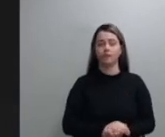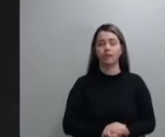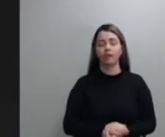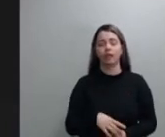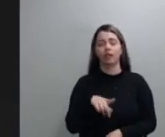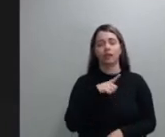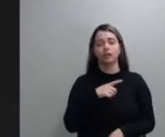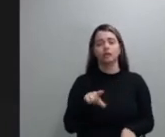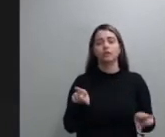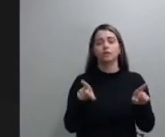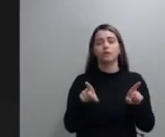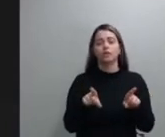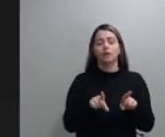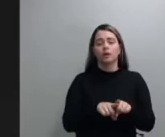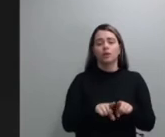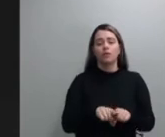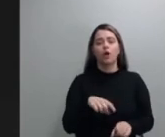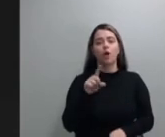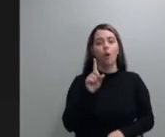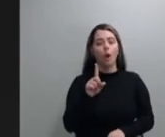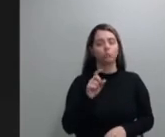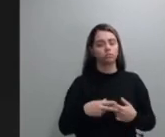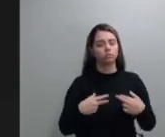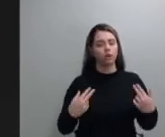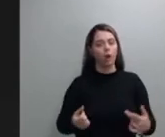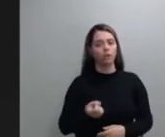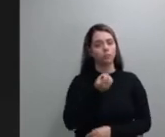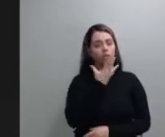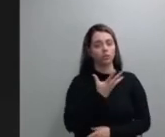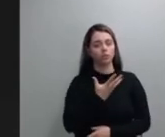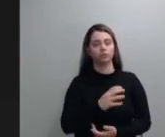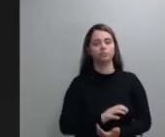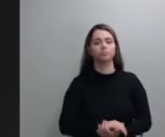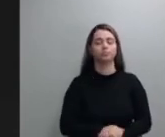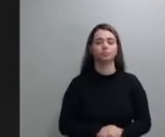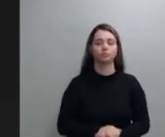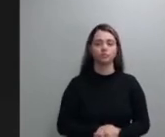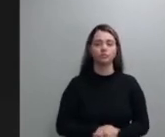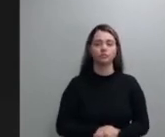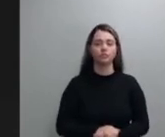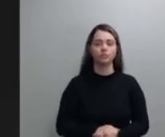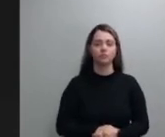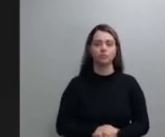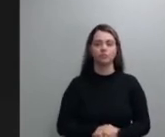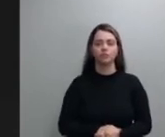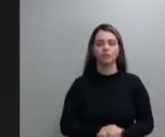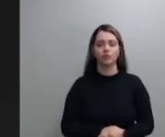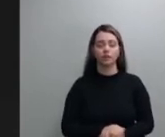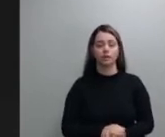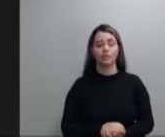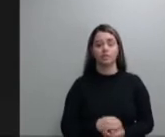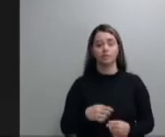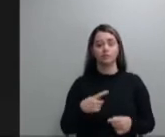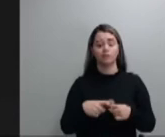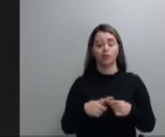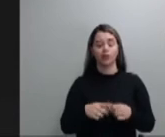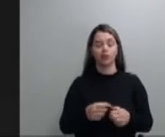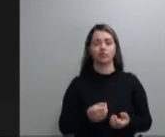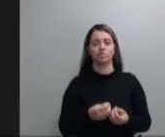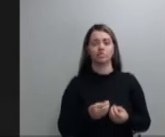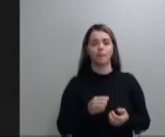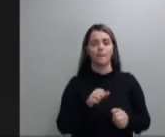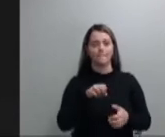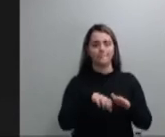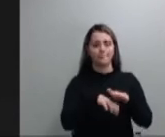um benefício para os produtores de esse FUPA e esse FUPA faz baixar o preço então